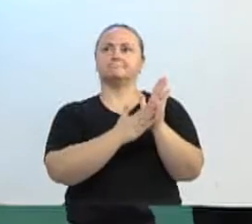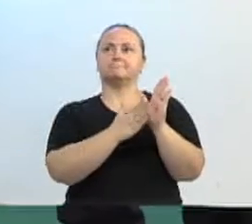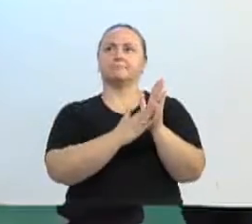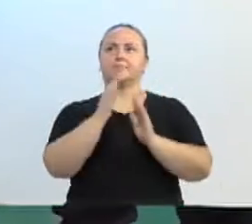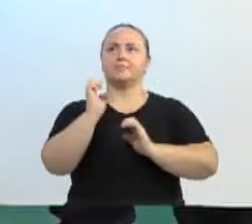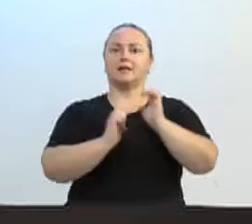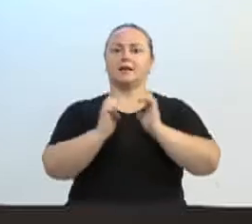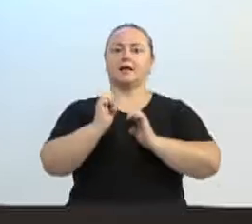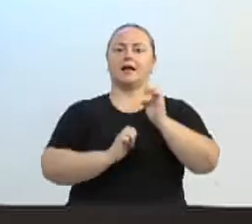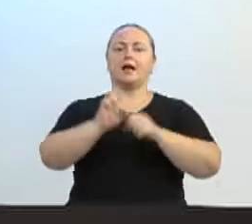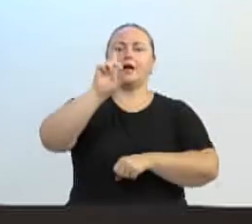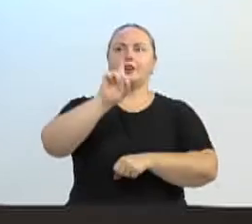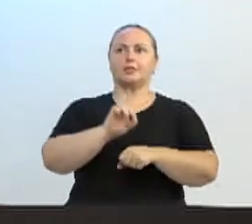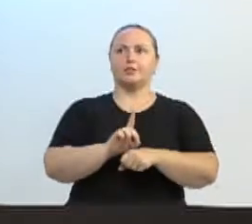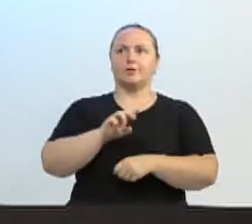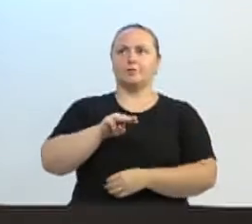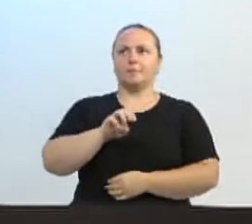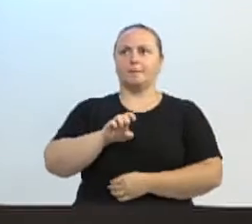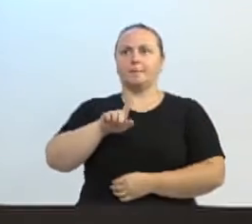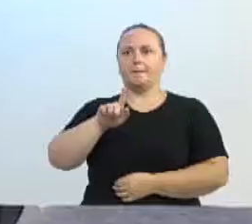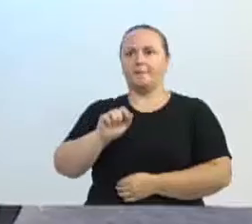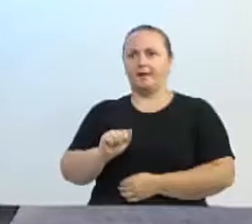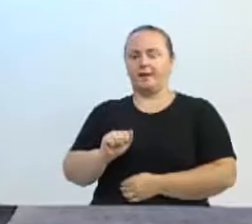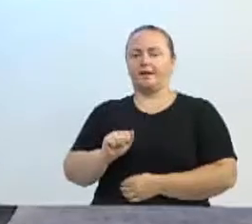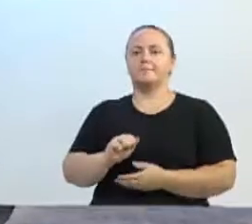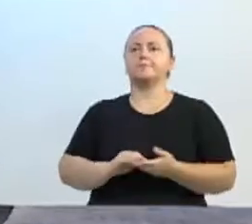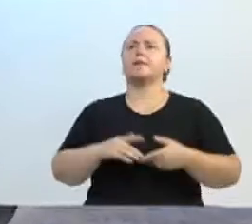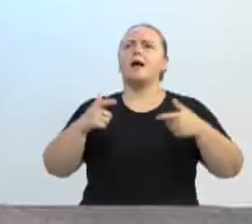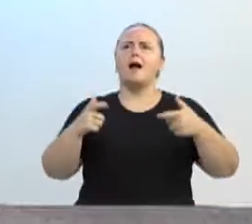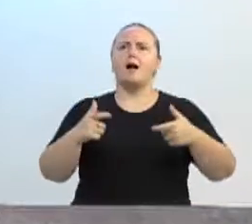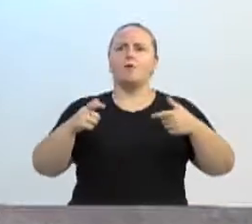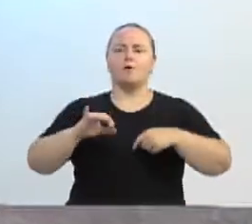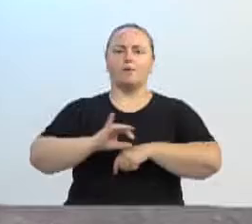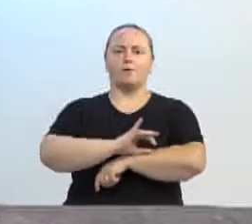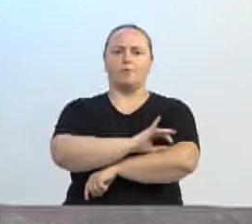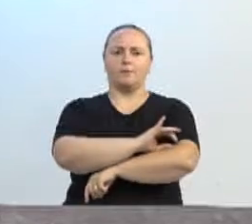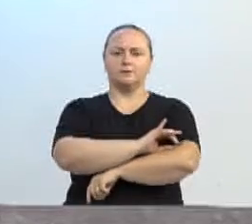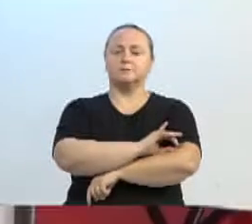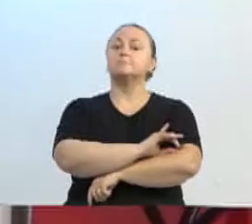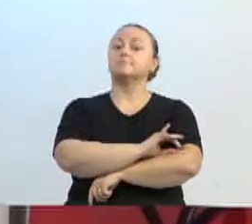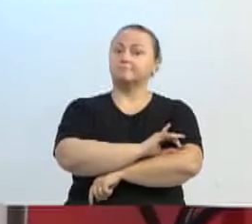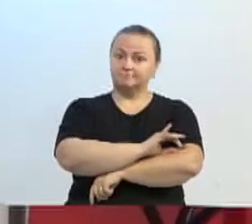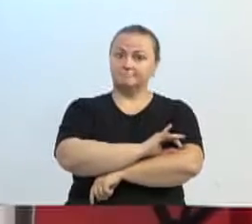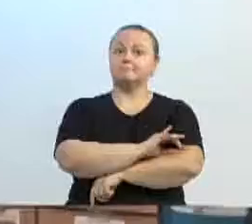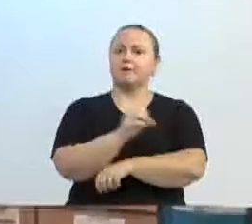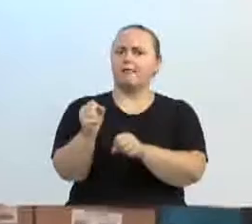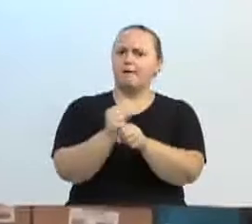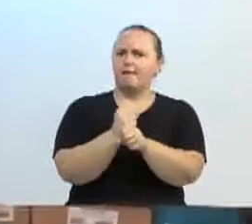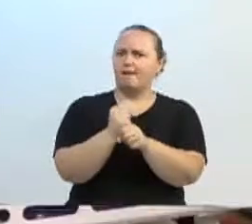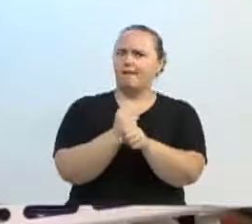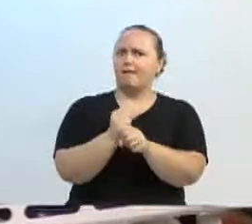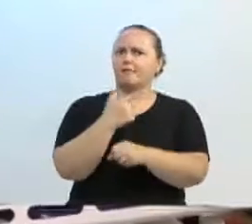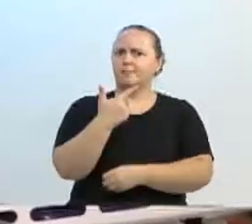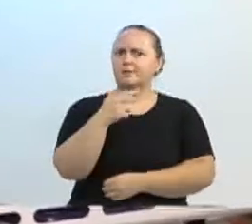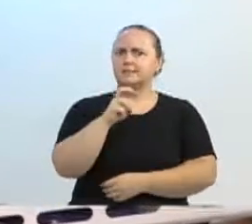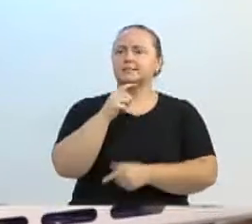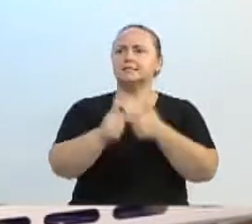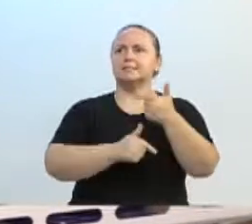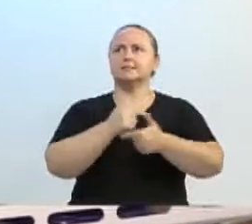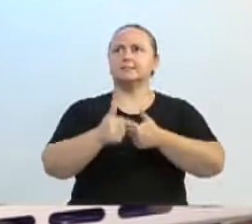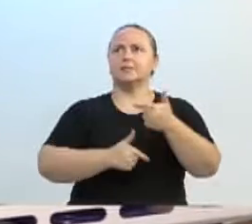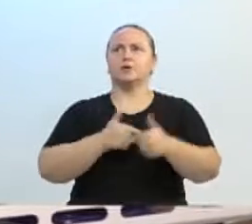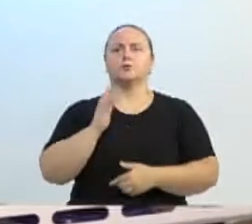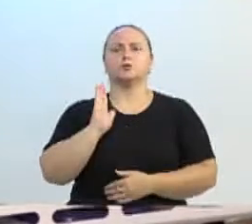Tintas, loja localizada na Itoupava Central, pelos 25 anos de atividades. A gente começou